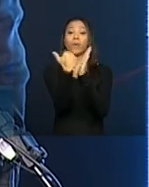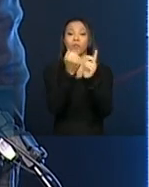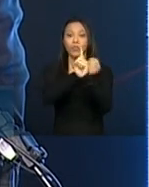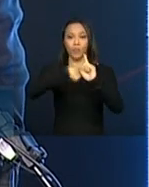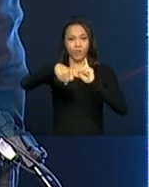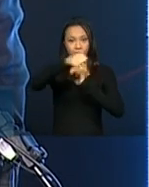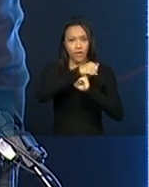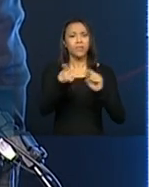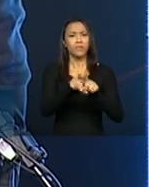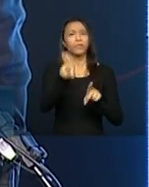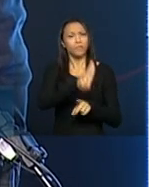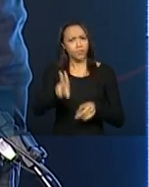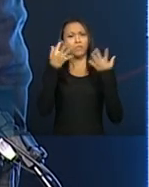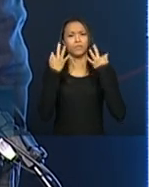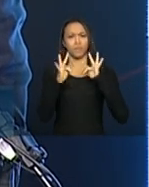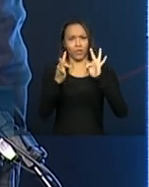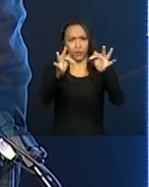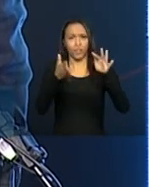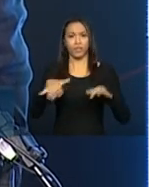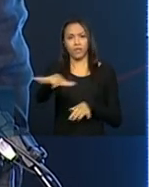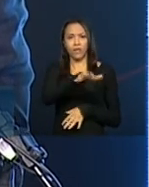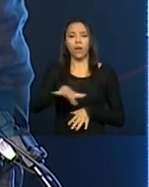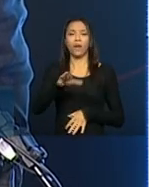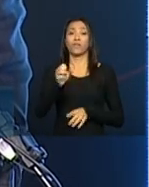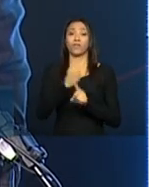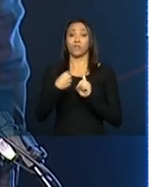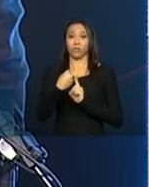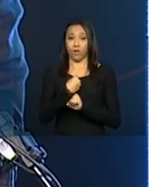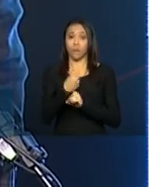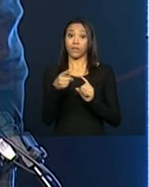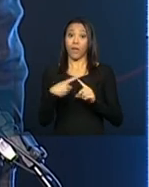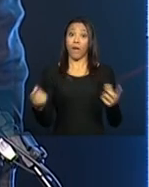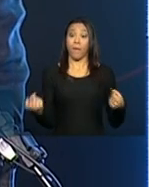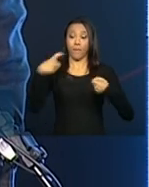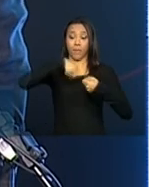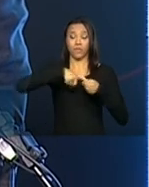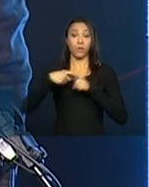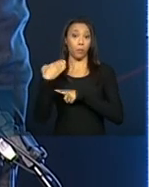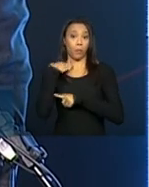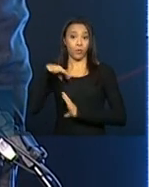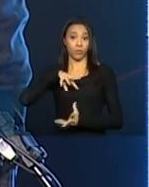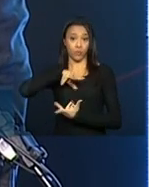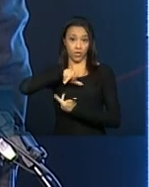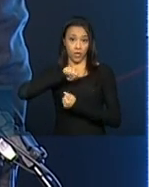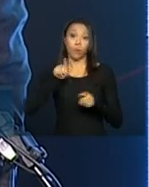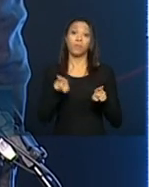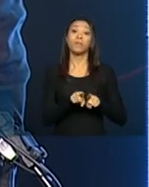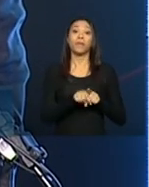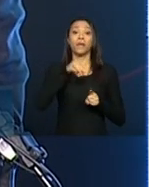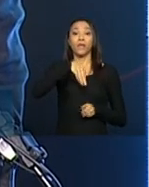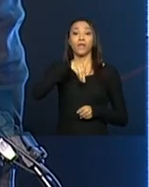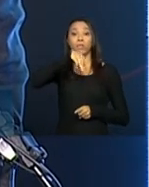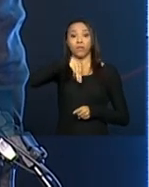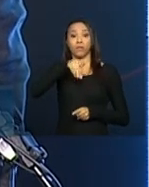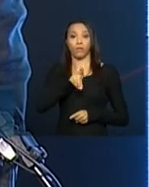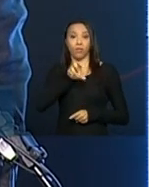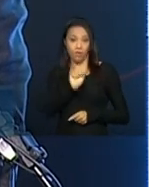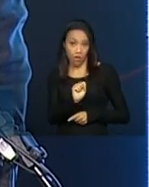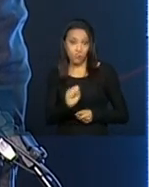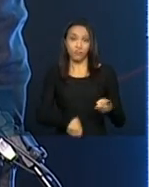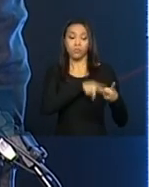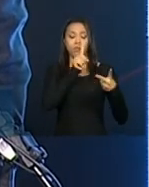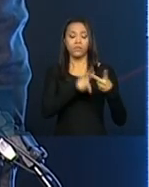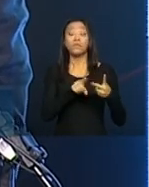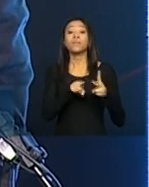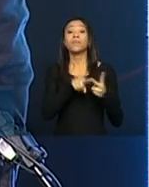gestão associadas. O WWP é uma parceria entre o Banco Mundial, o Ministério do Desenvolvimento Social e Combate à Fome, o